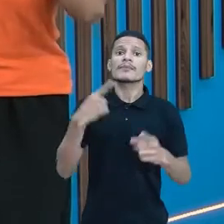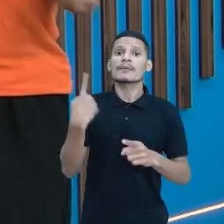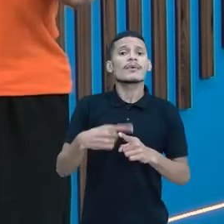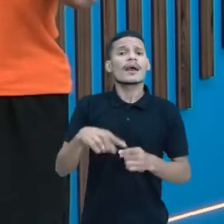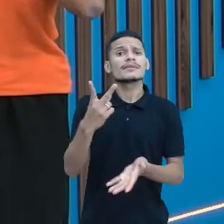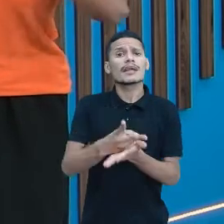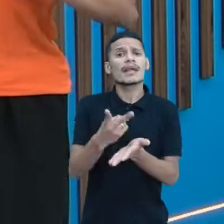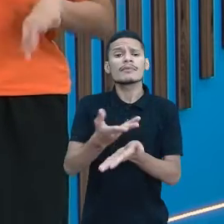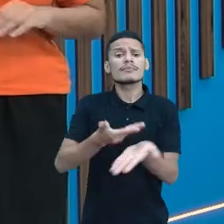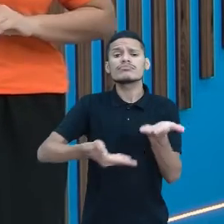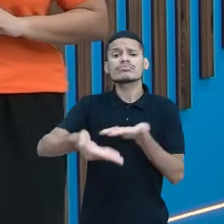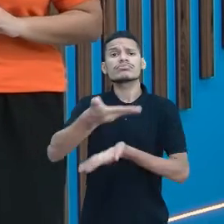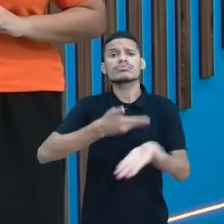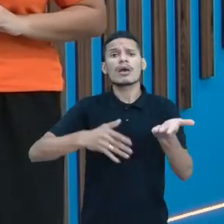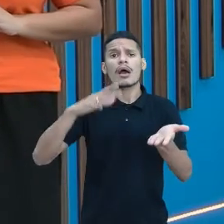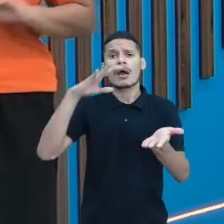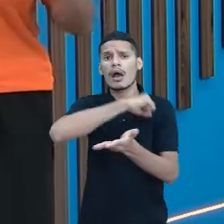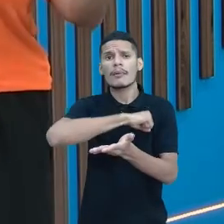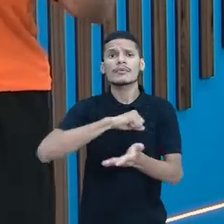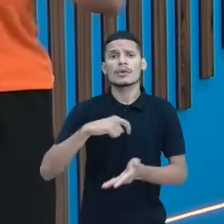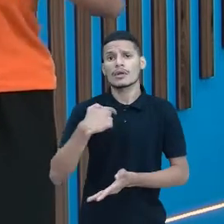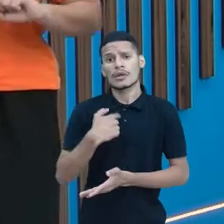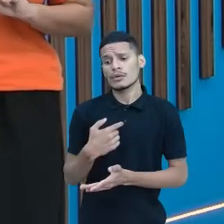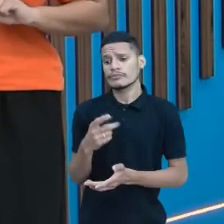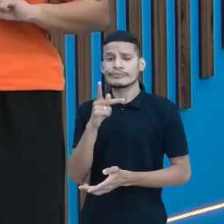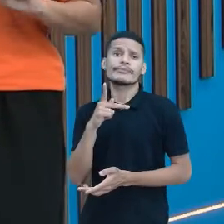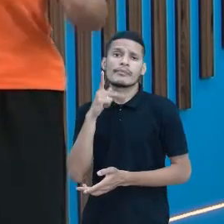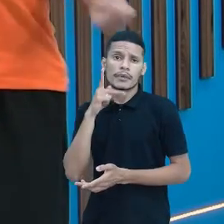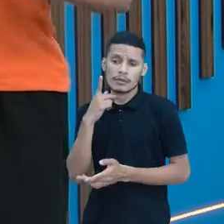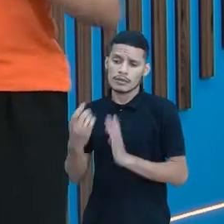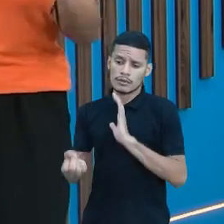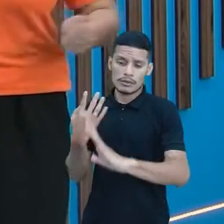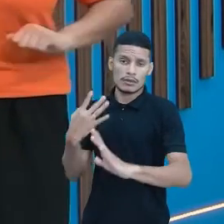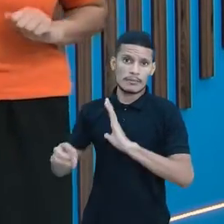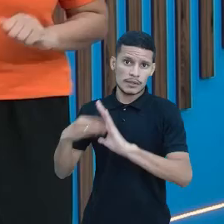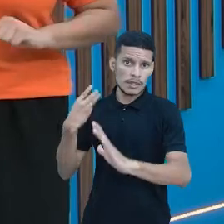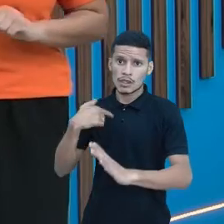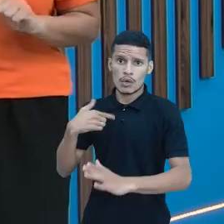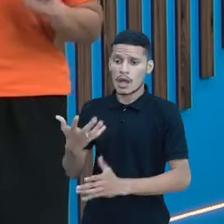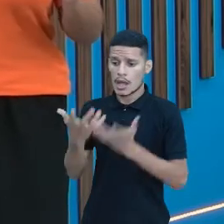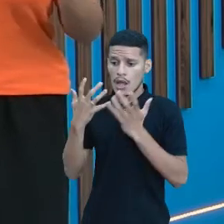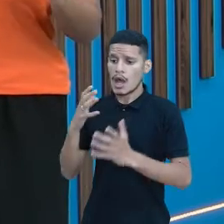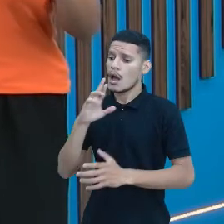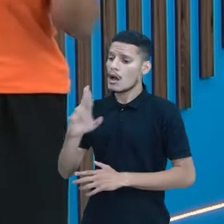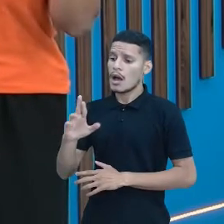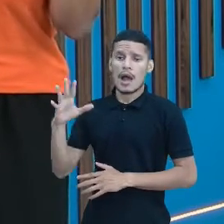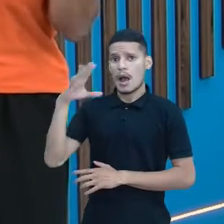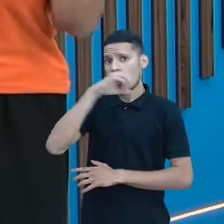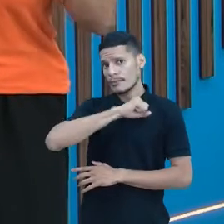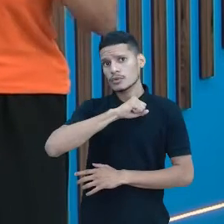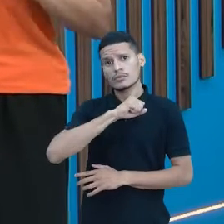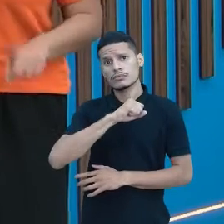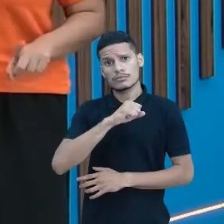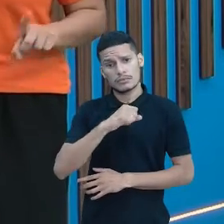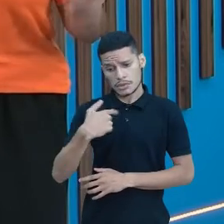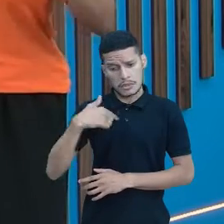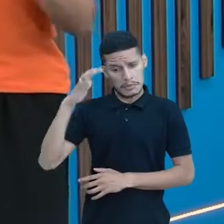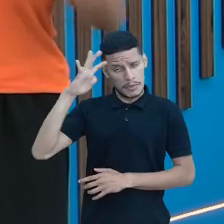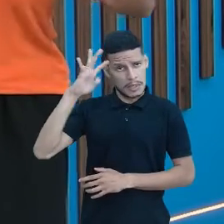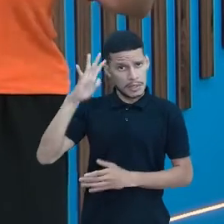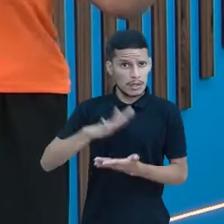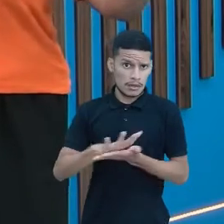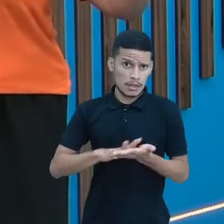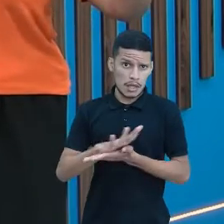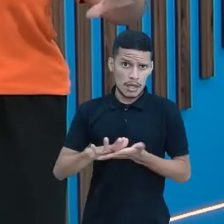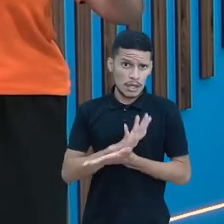dinâmico. Então, eu posso, Plínio me manda uma mensagem, eu já quero responder na hora. E às vezes eu sequer reflito